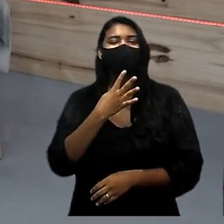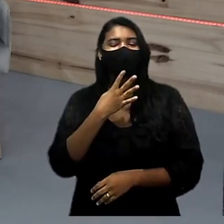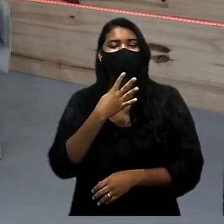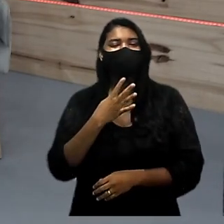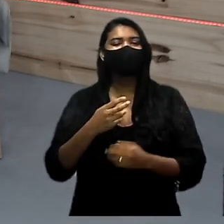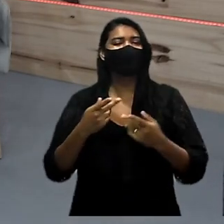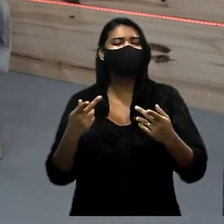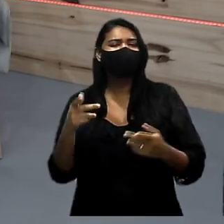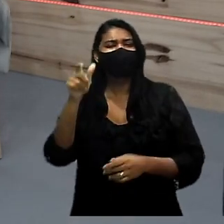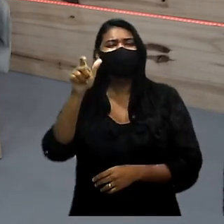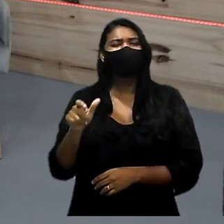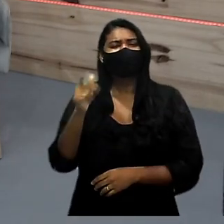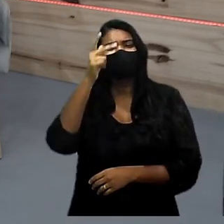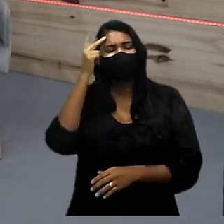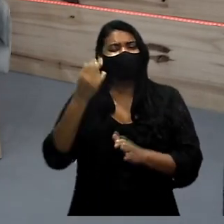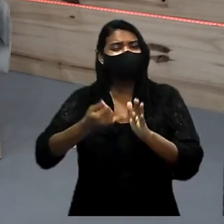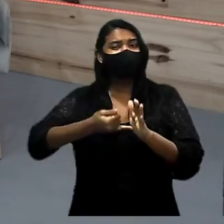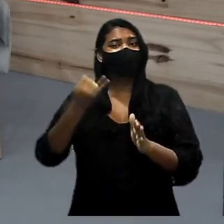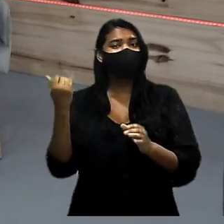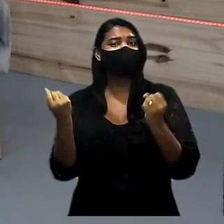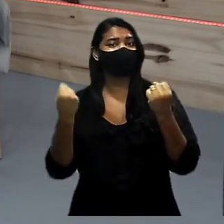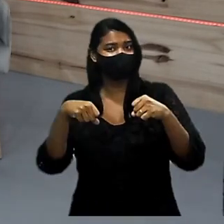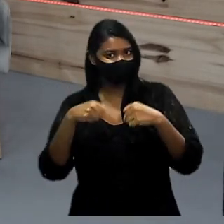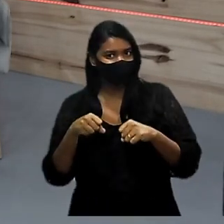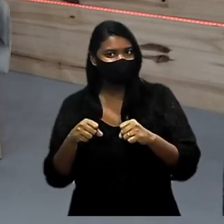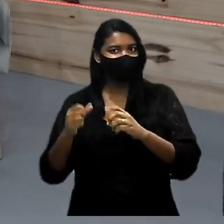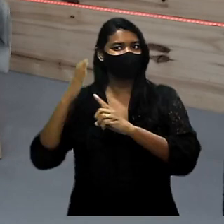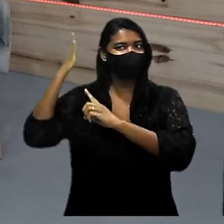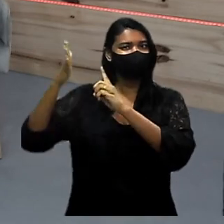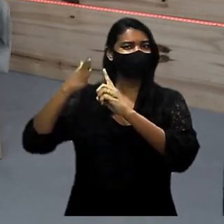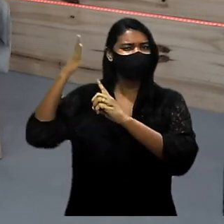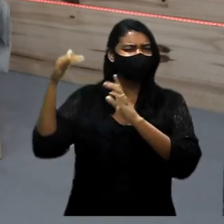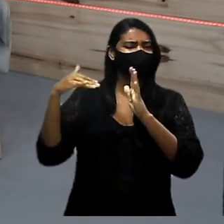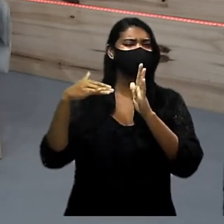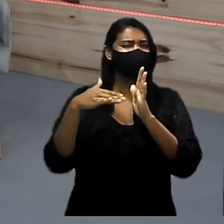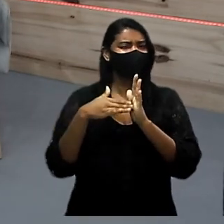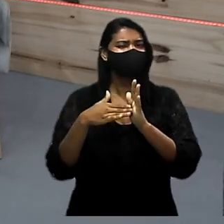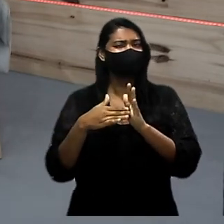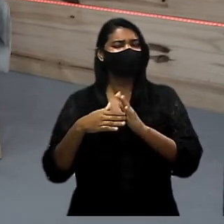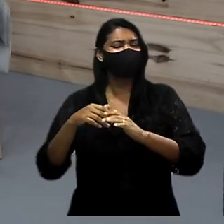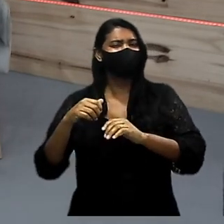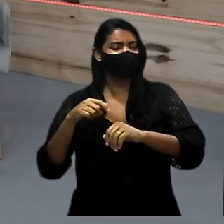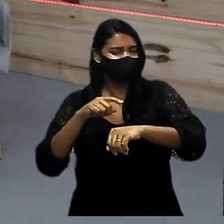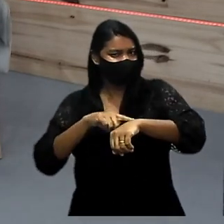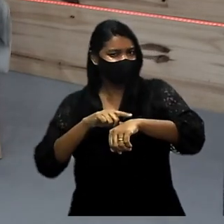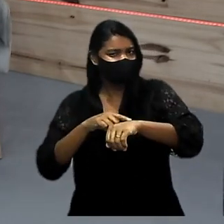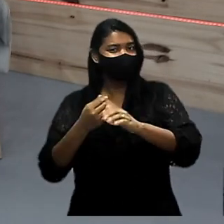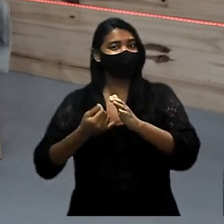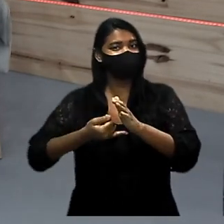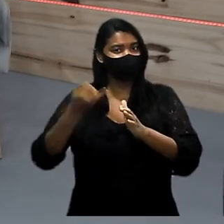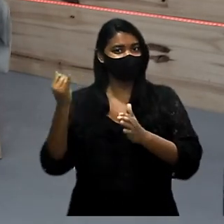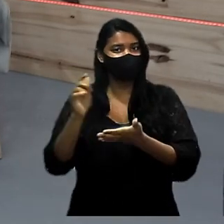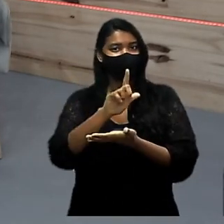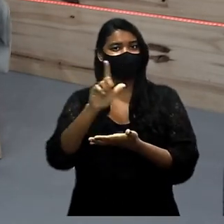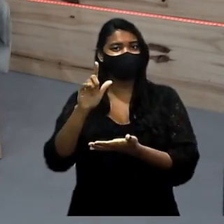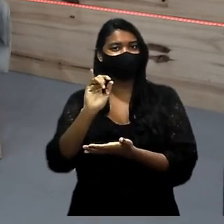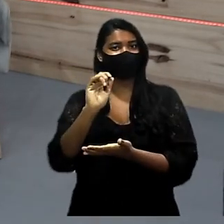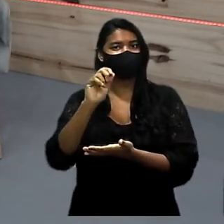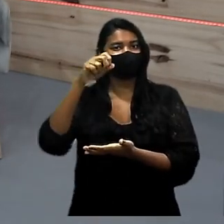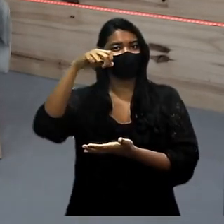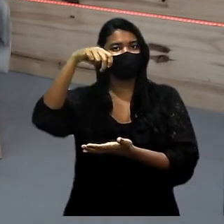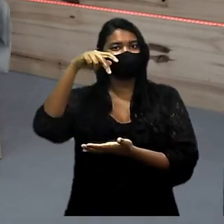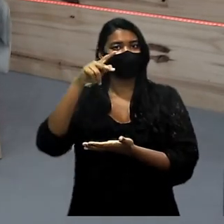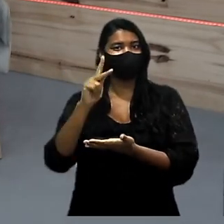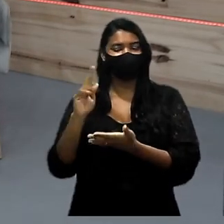alguém ou se você ainda não se inscreveu na nossa última palestra, ainda dá tempo, corre aí. Tem aí o nosso link de acesso na descrição